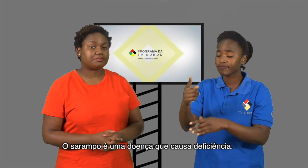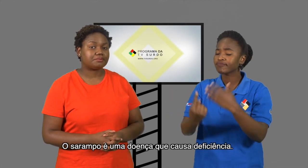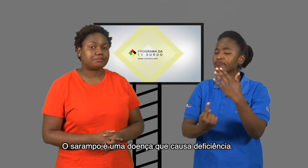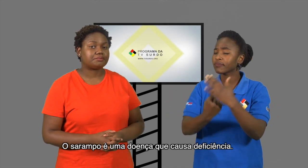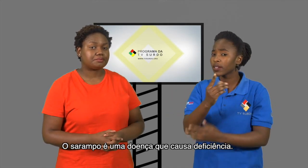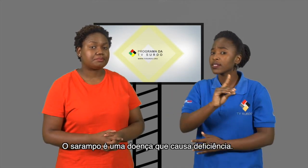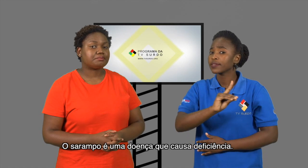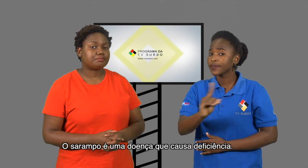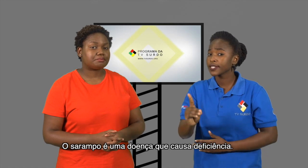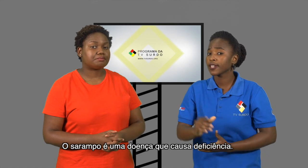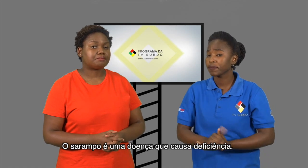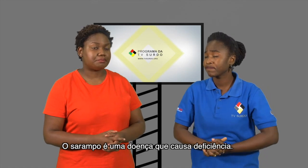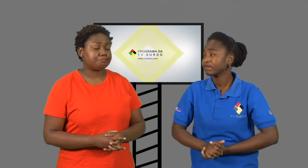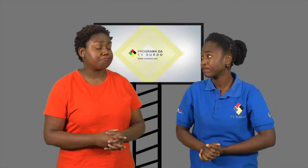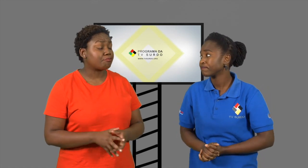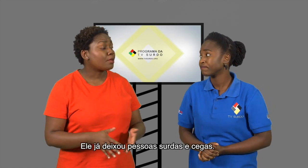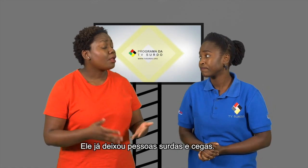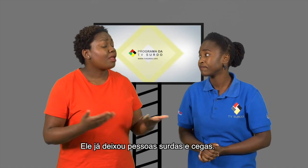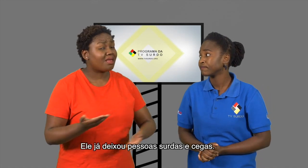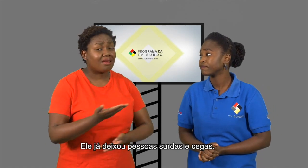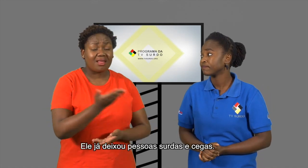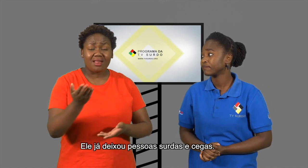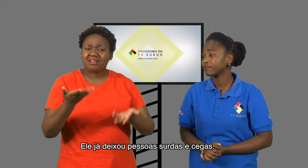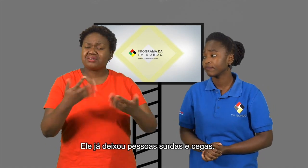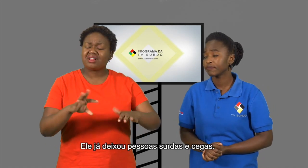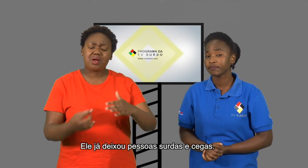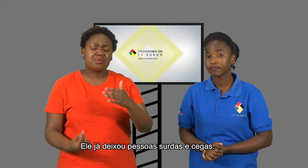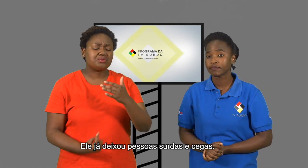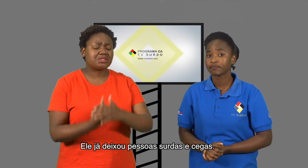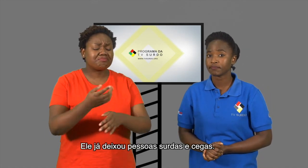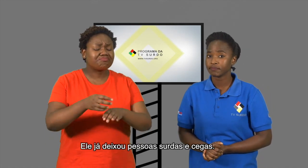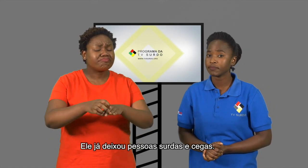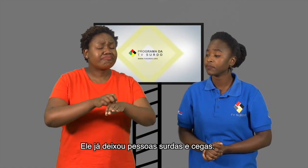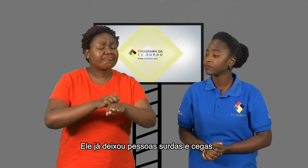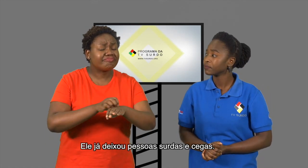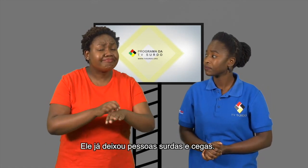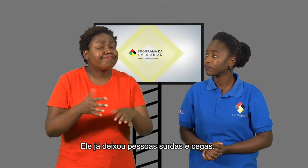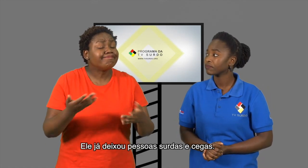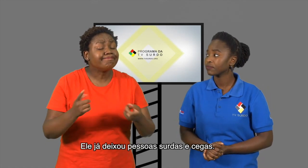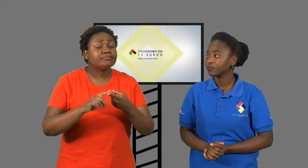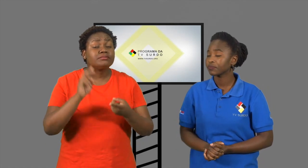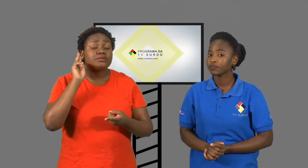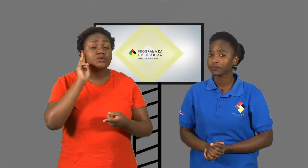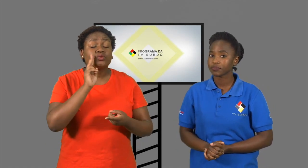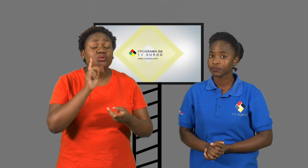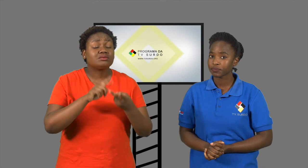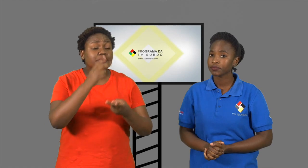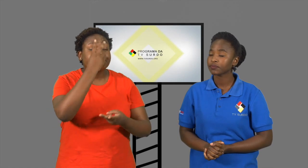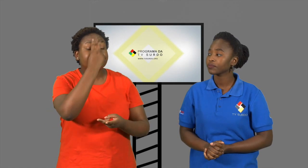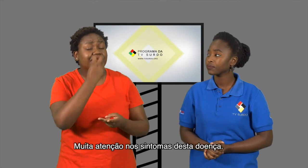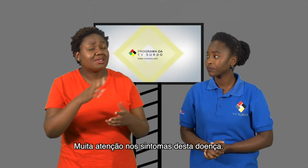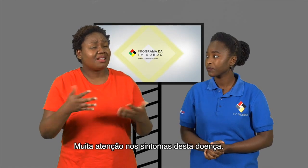que causa deficiência. Ele já deixou pessoas surdas e cegas.